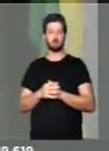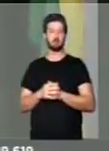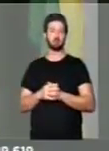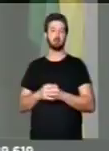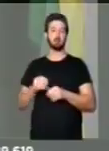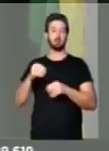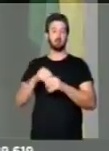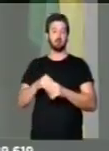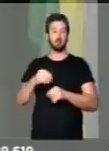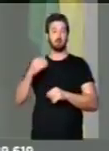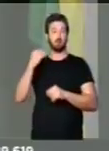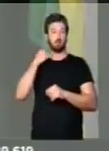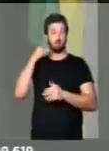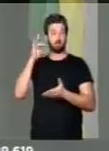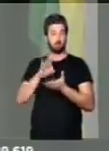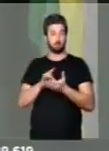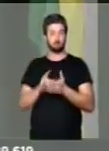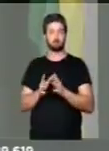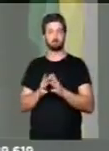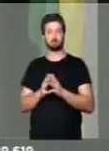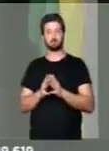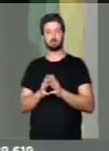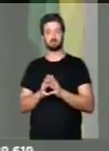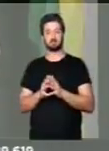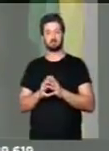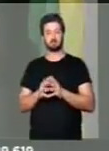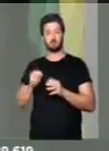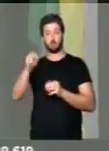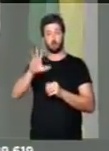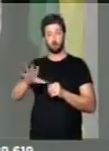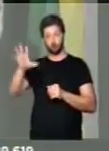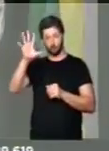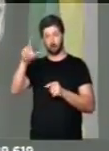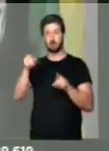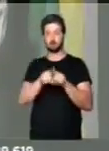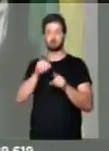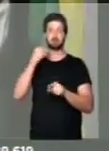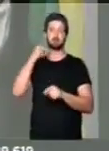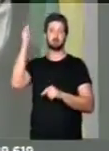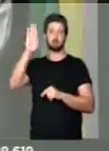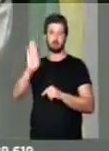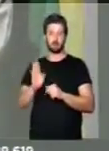junto aos bancos oficiais, o Banco Nordeste e o Banco do Brasil,